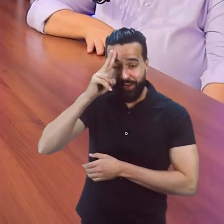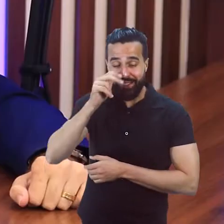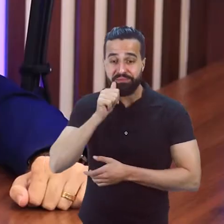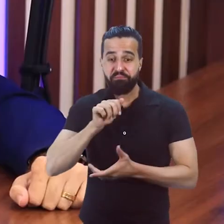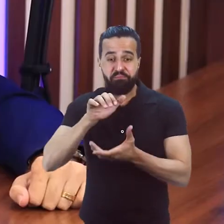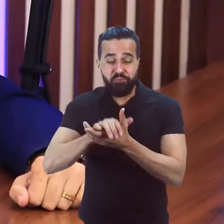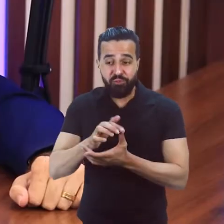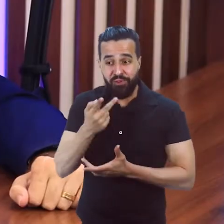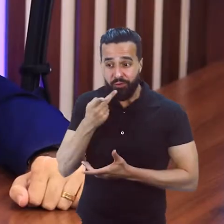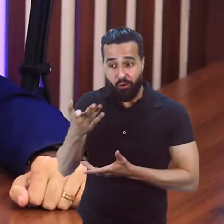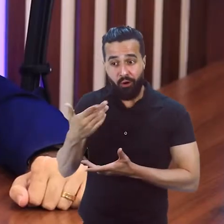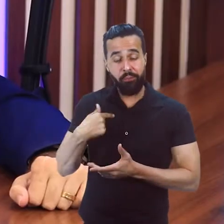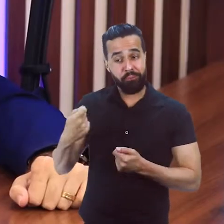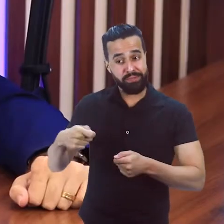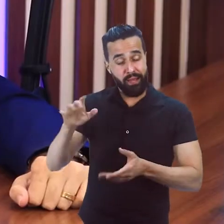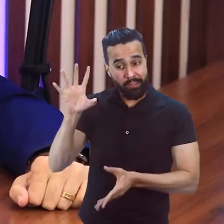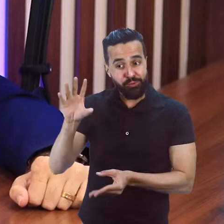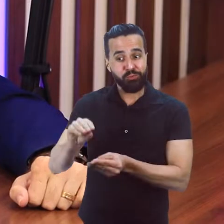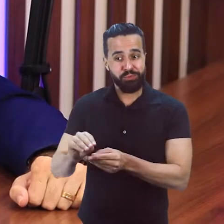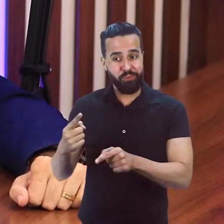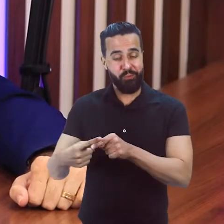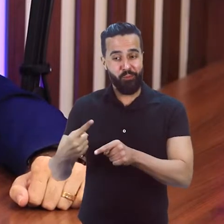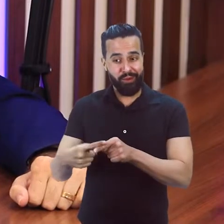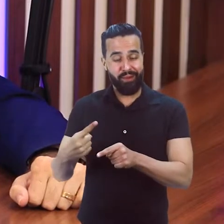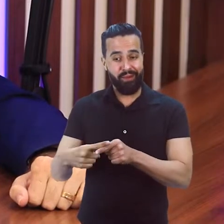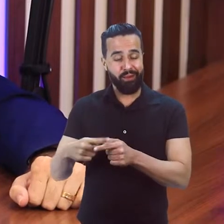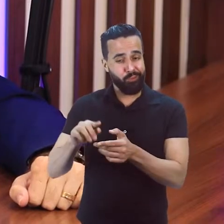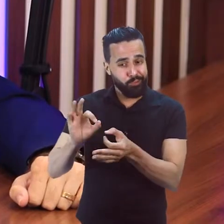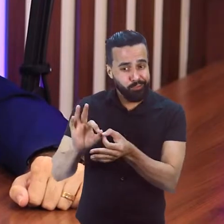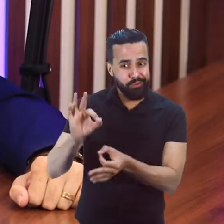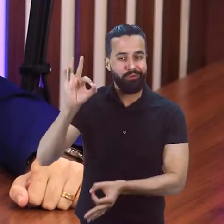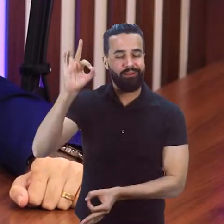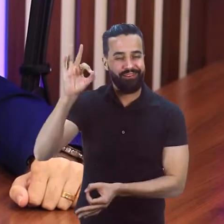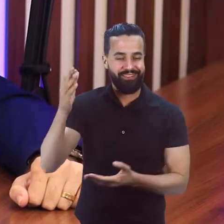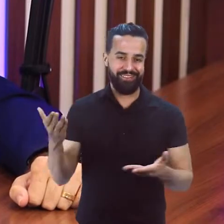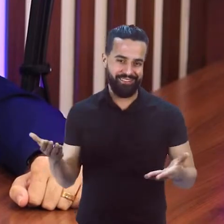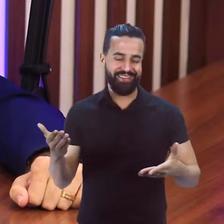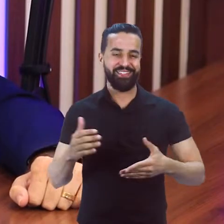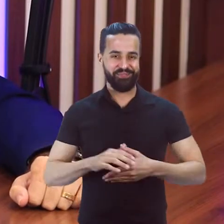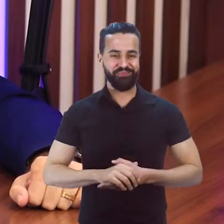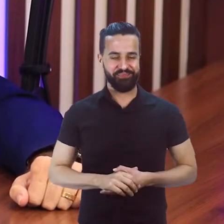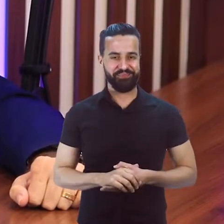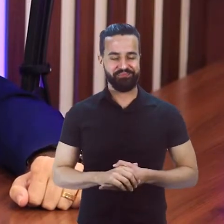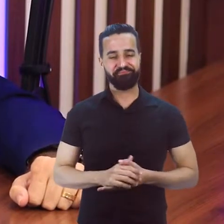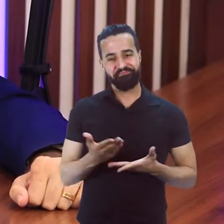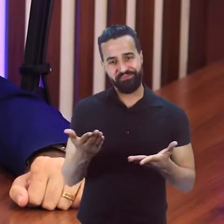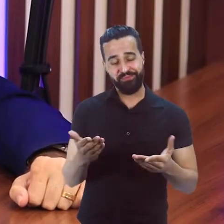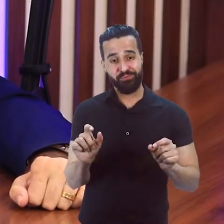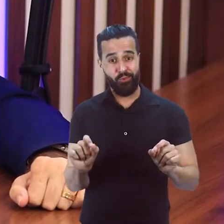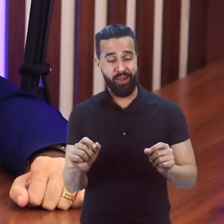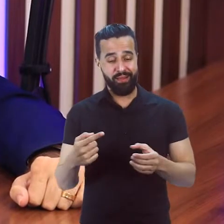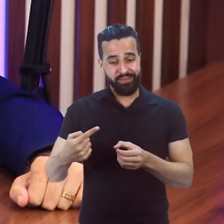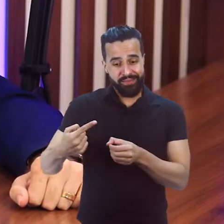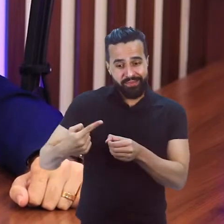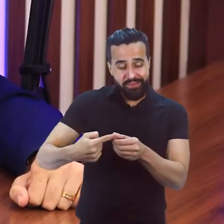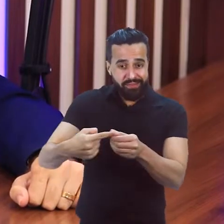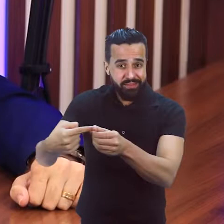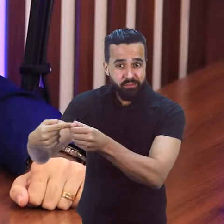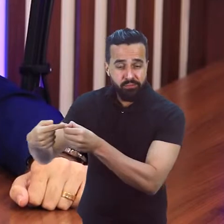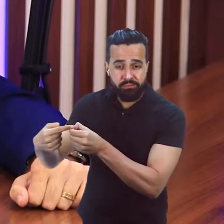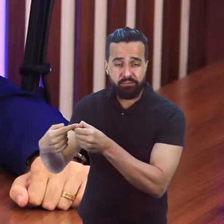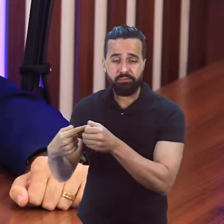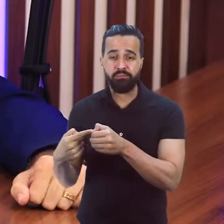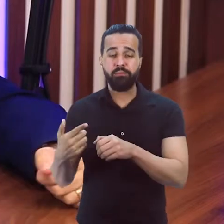hoje. Mas, na verdade, no interior, eu ainda acho que é assim, a profissão de